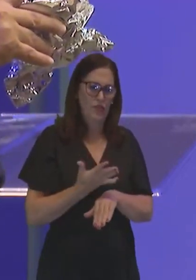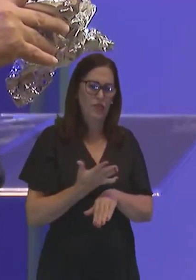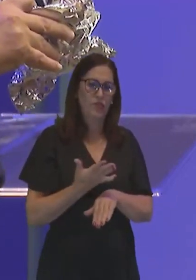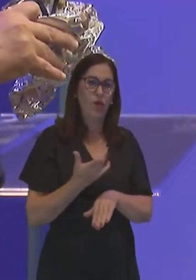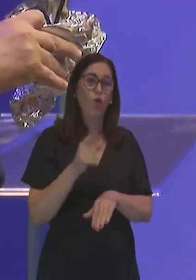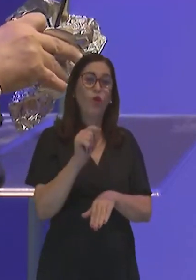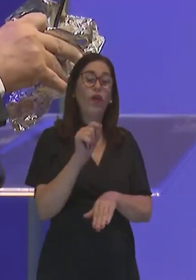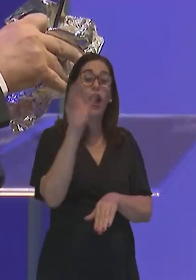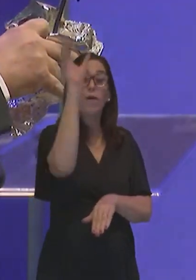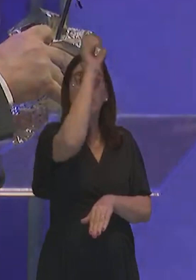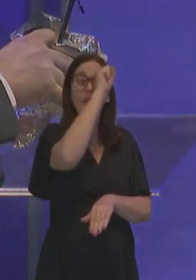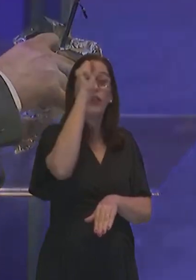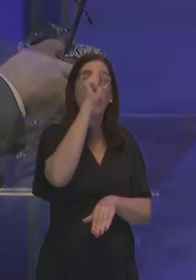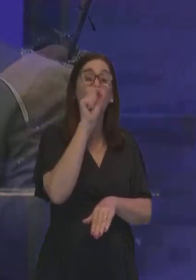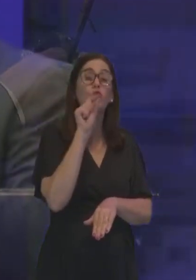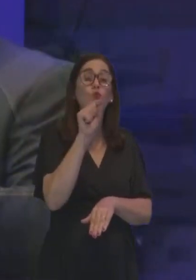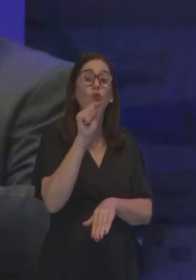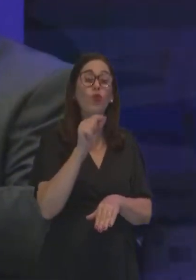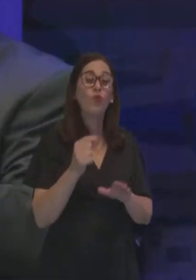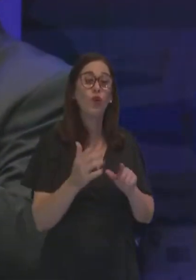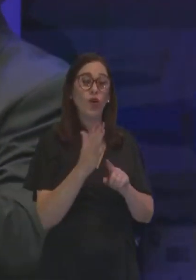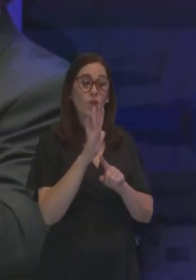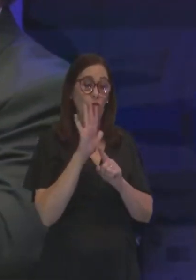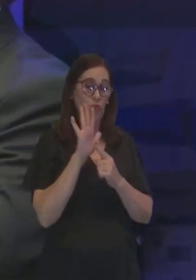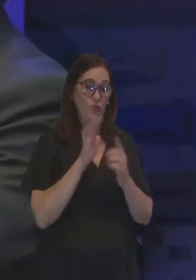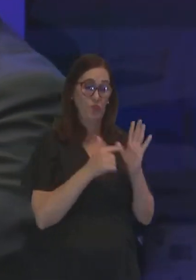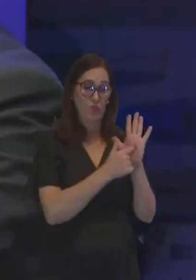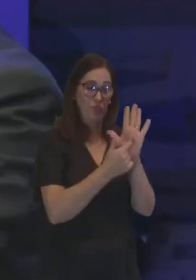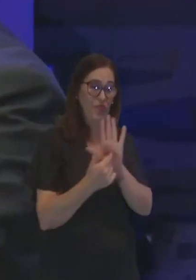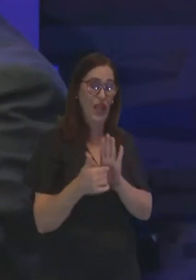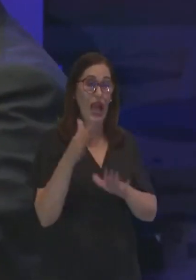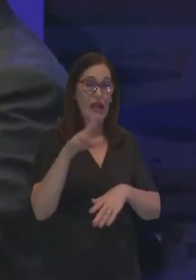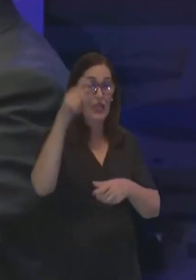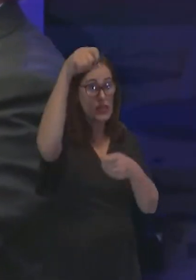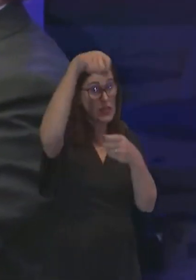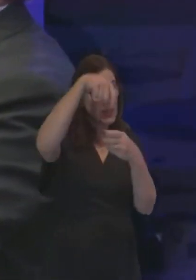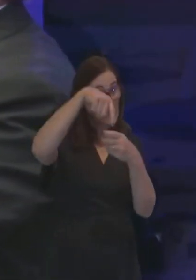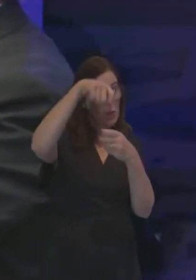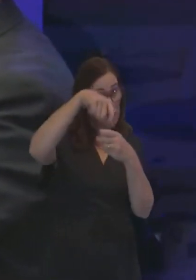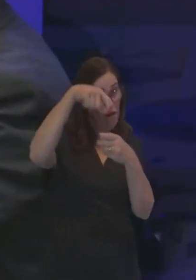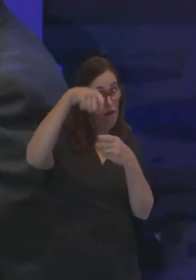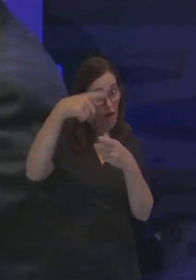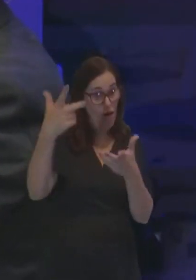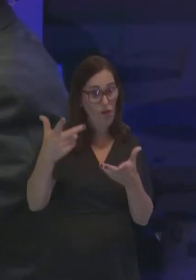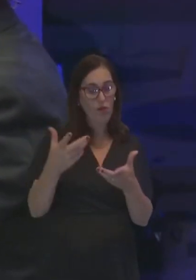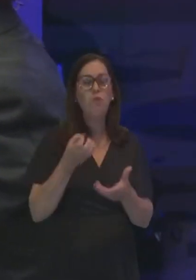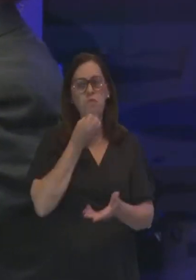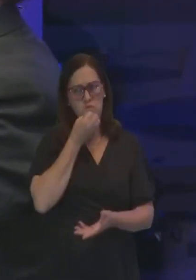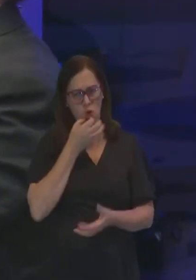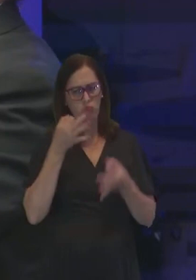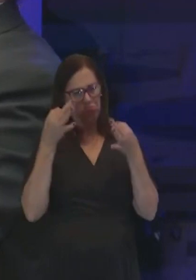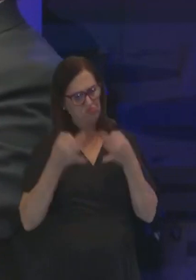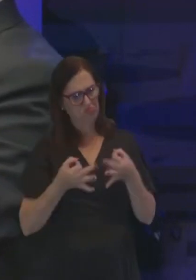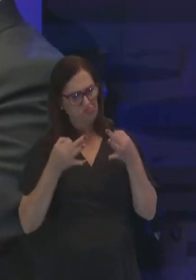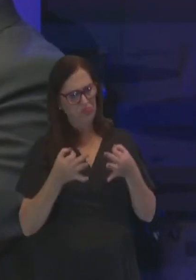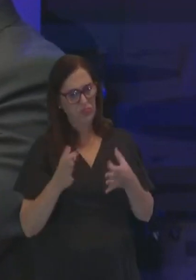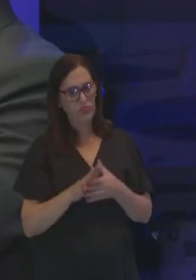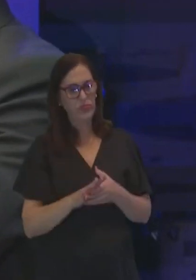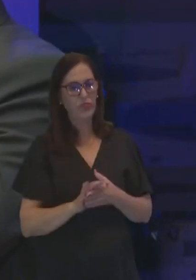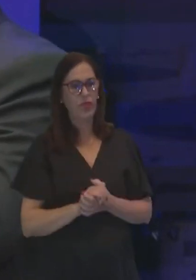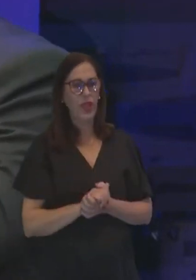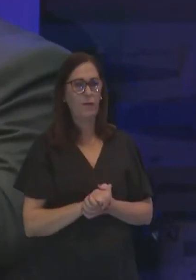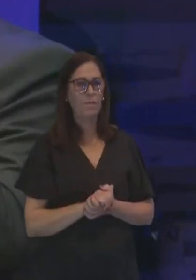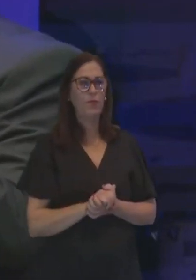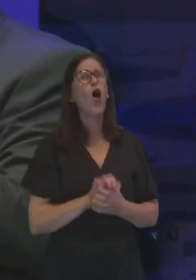lição que isso aqui nos traz? Muitas vezes nós semeamos muito bem, nós